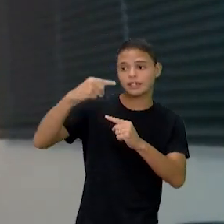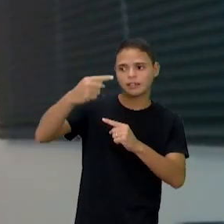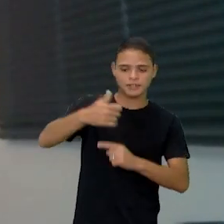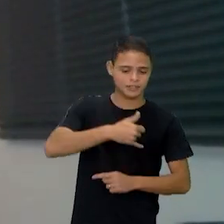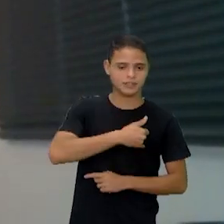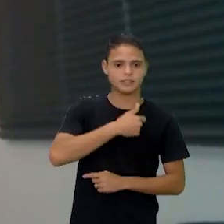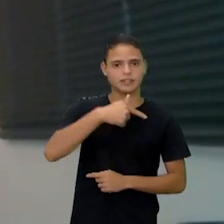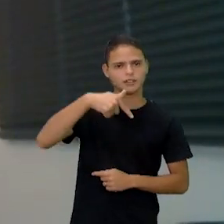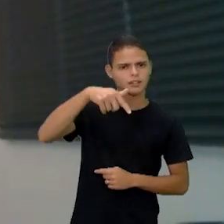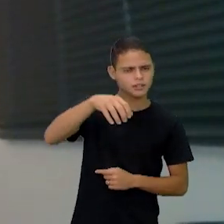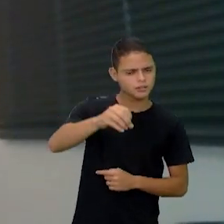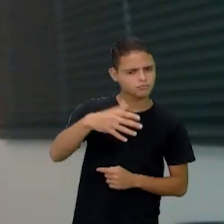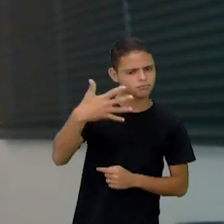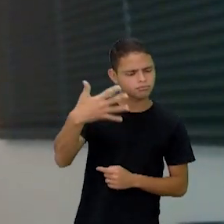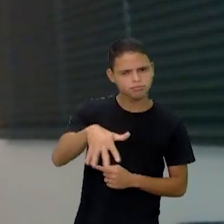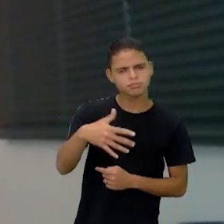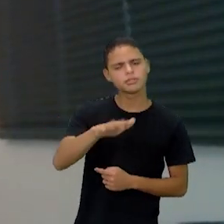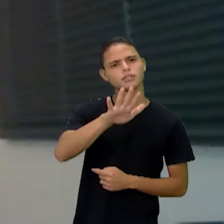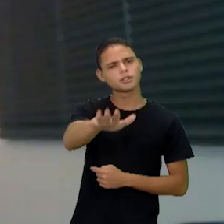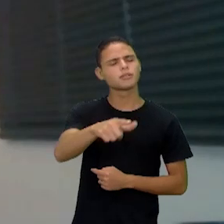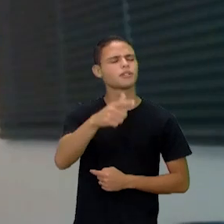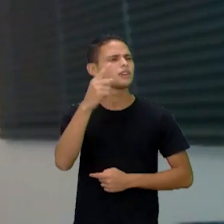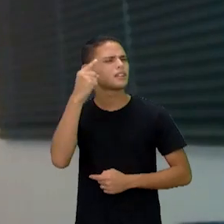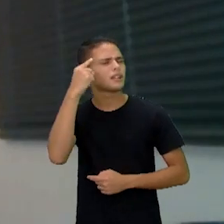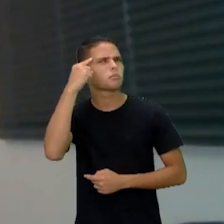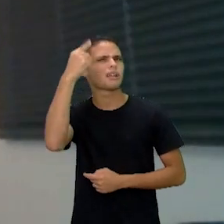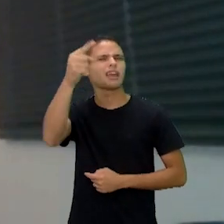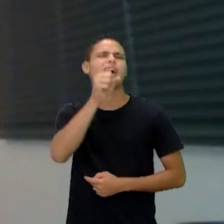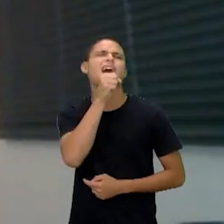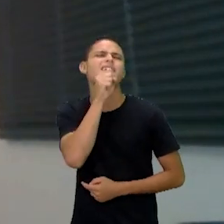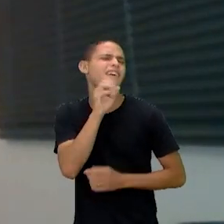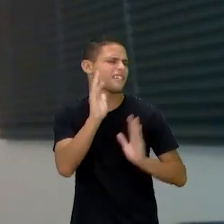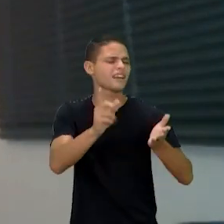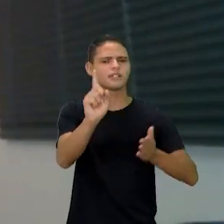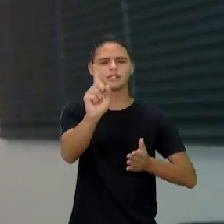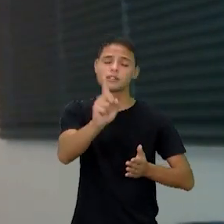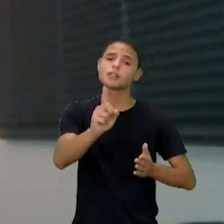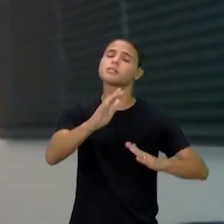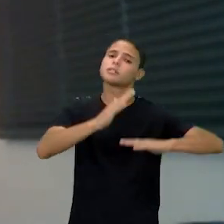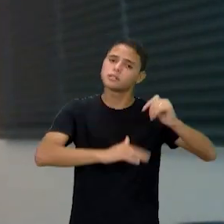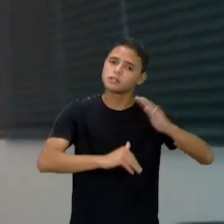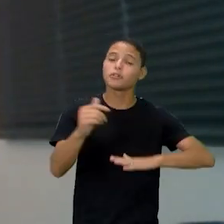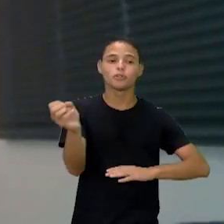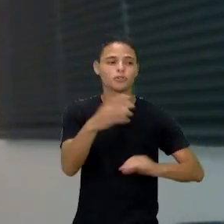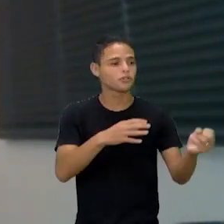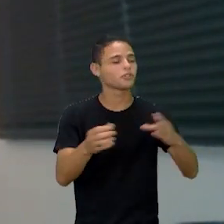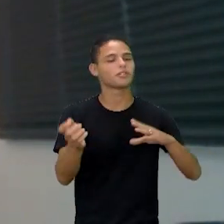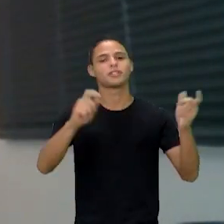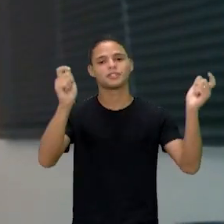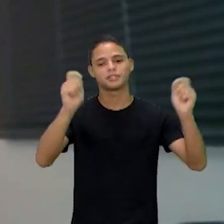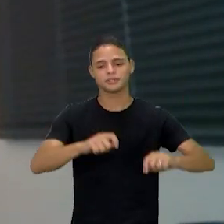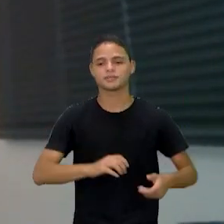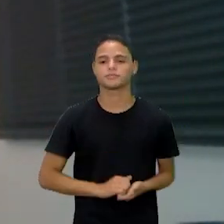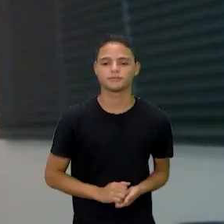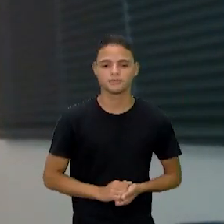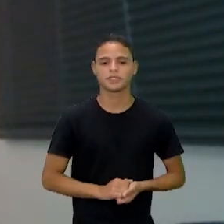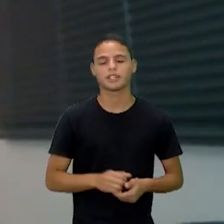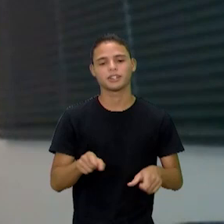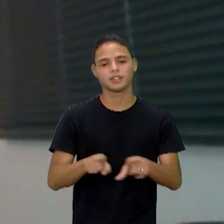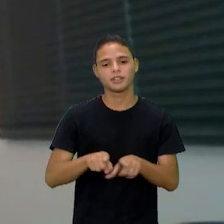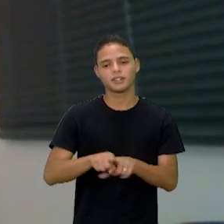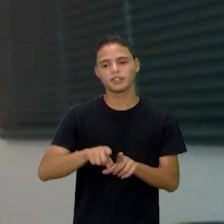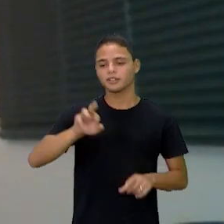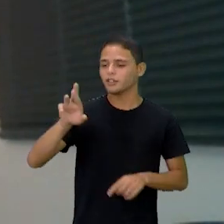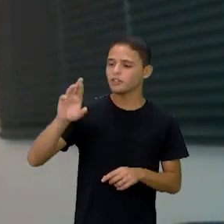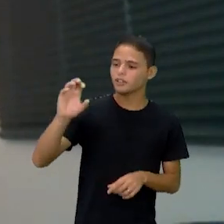anos. Então, nunca é tarde para a gente descobrir e desenvolver os nossos talentos. E o Robson tem essa trajetória, e hoje ele